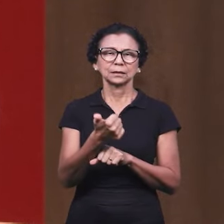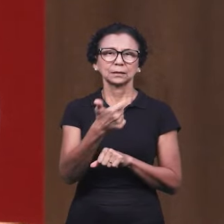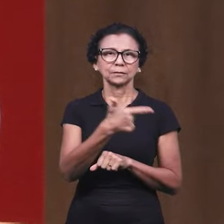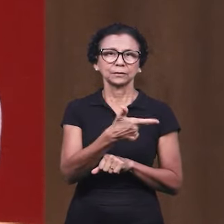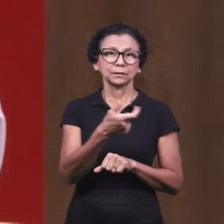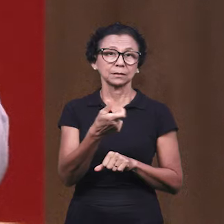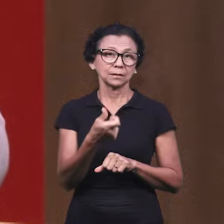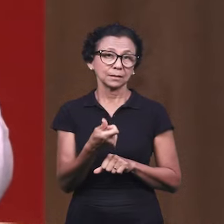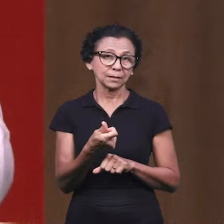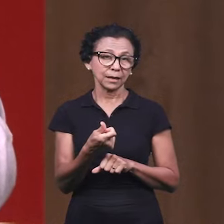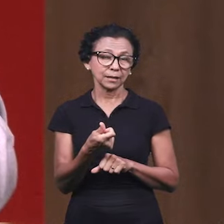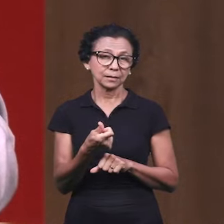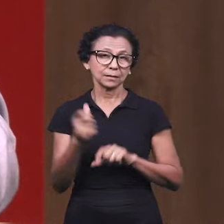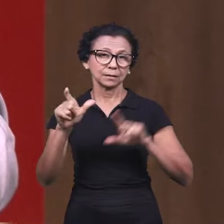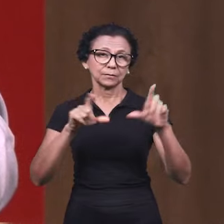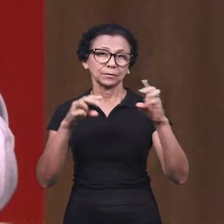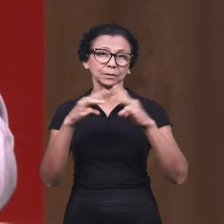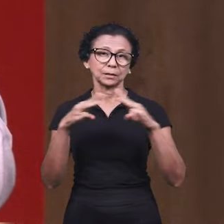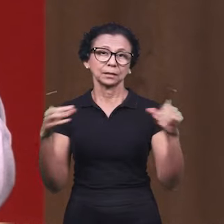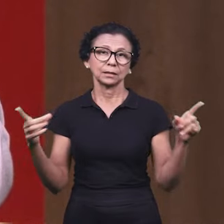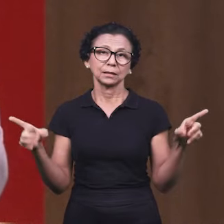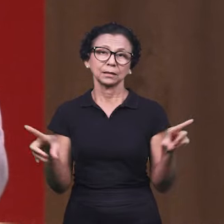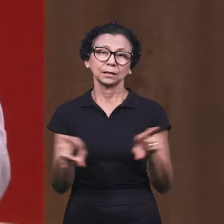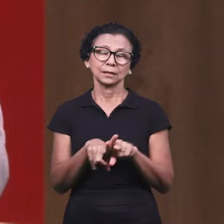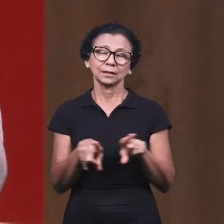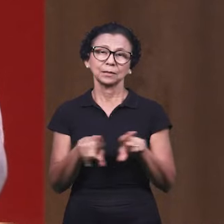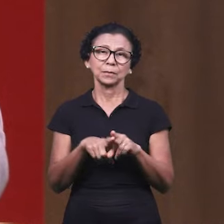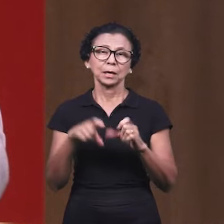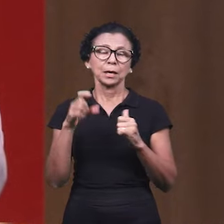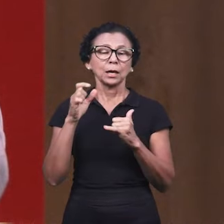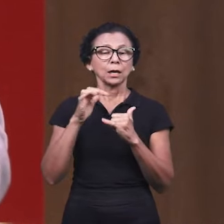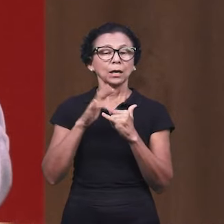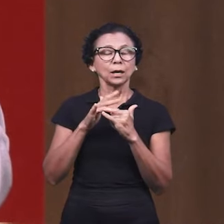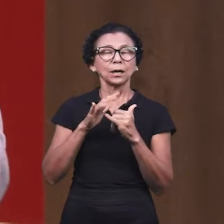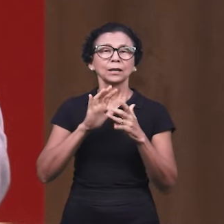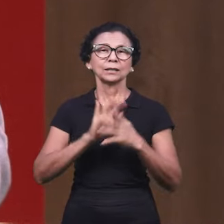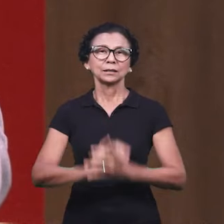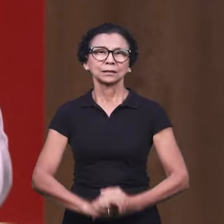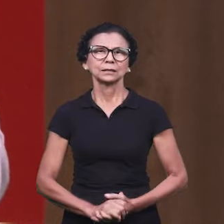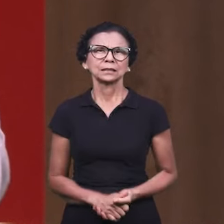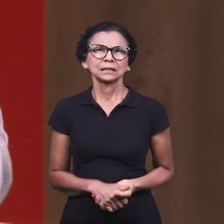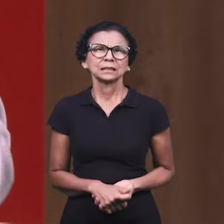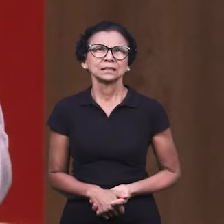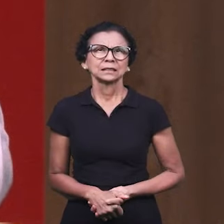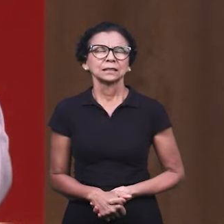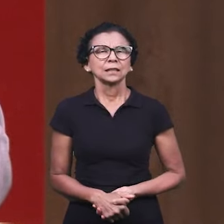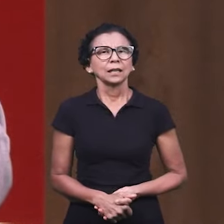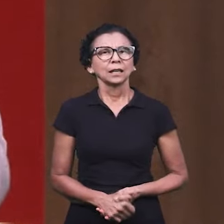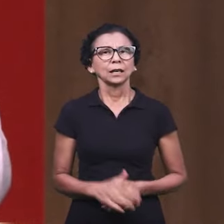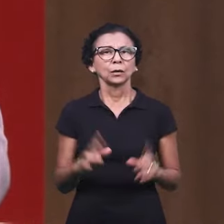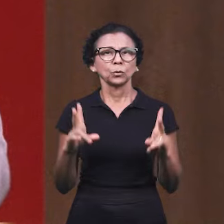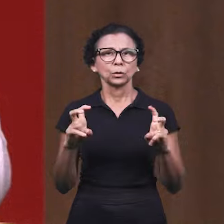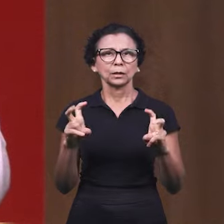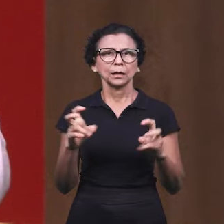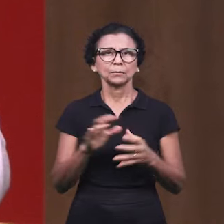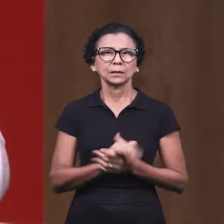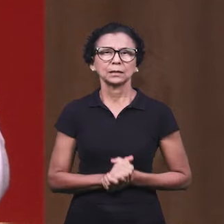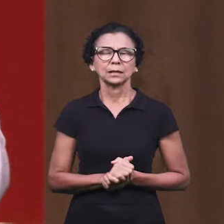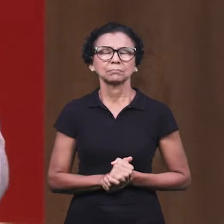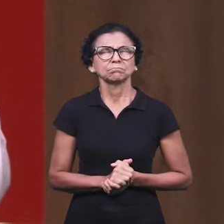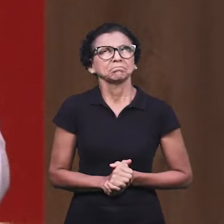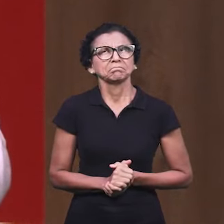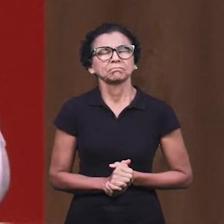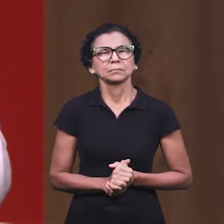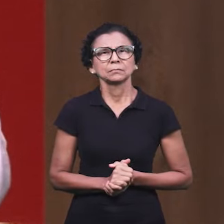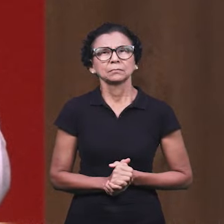na semana passada e hoje tratando do seguinte tema não remova os Marcos antigosos e eh em algumas versões